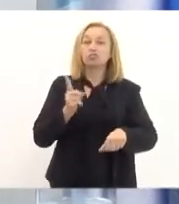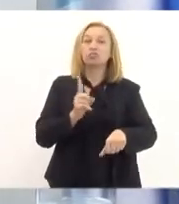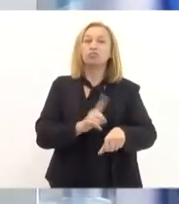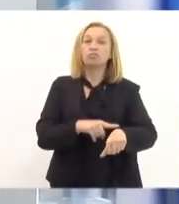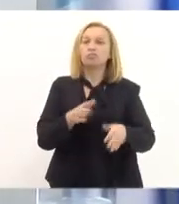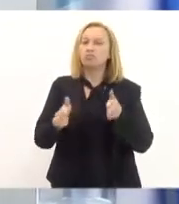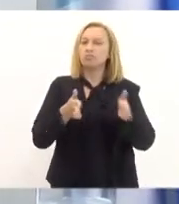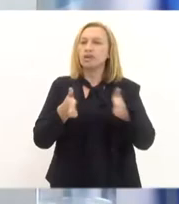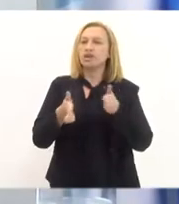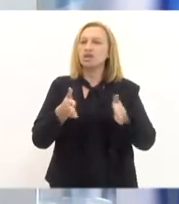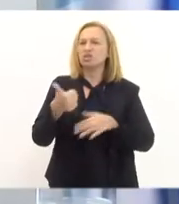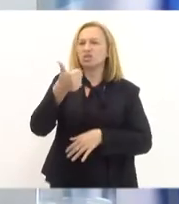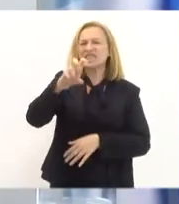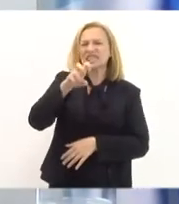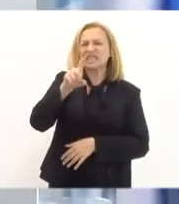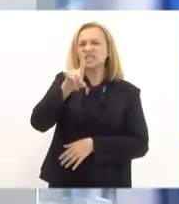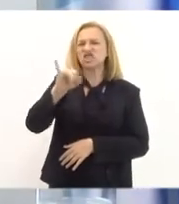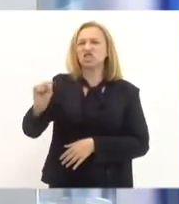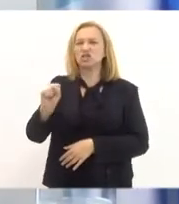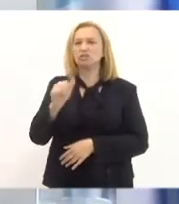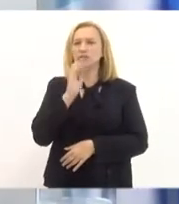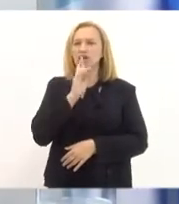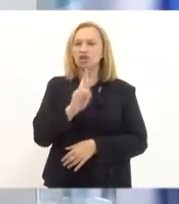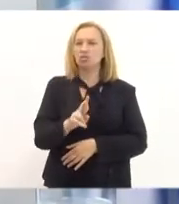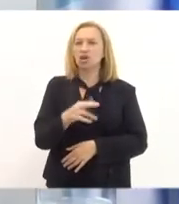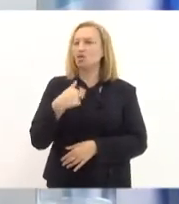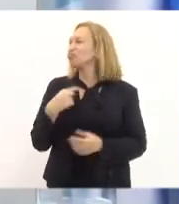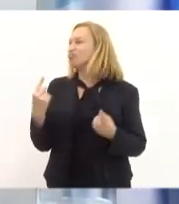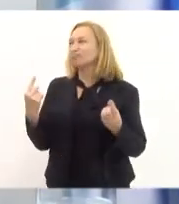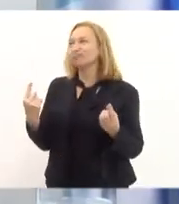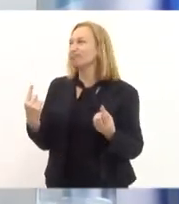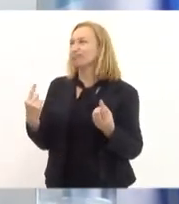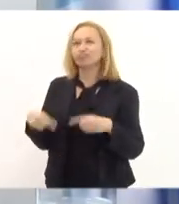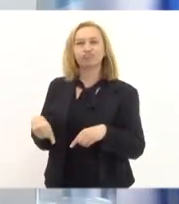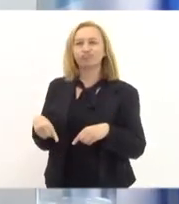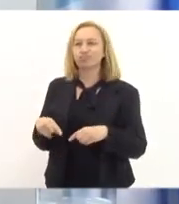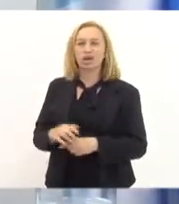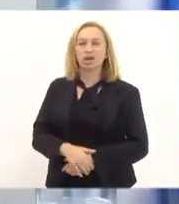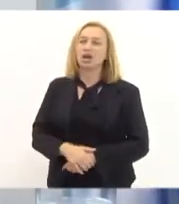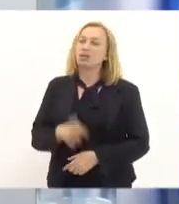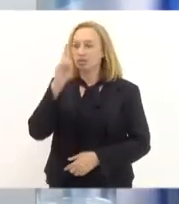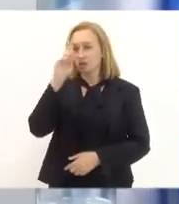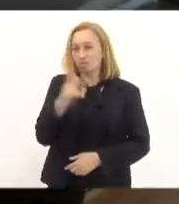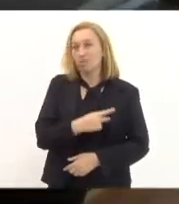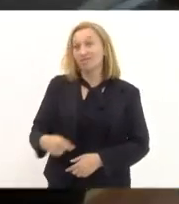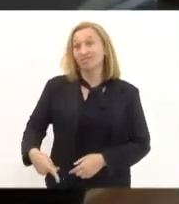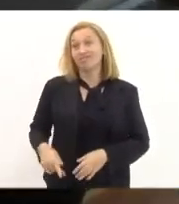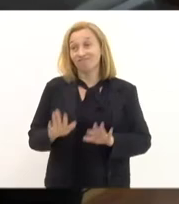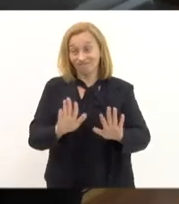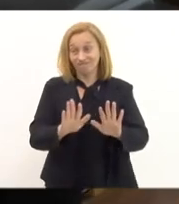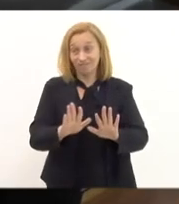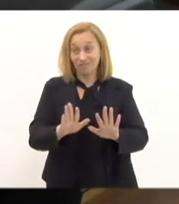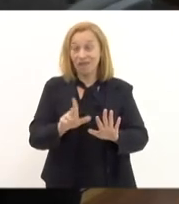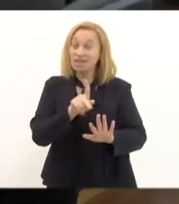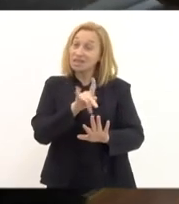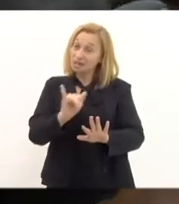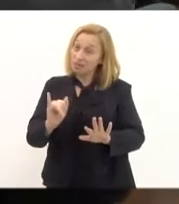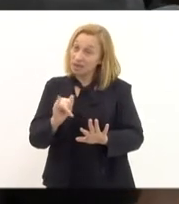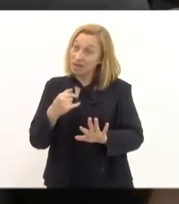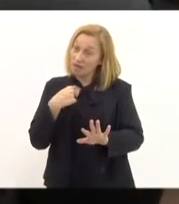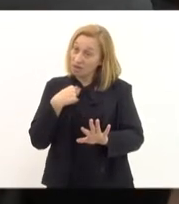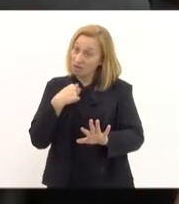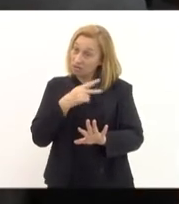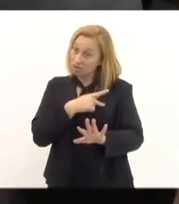um prazo de no máximo 15 dias para responder Eu discordo pois não chora Presidente Preside a CPI quer